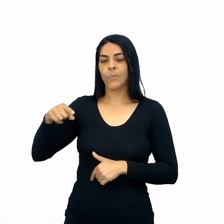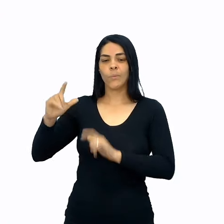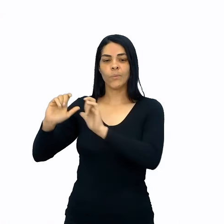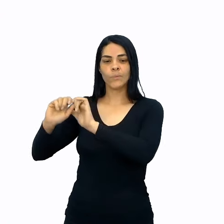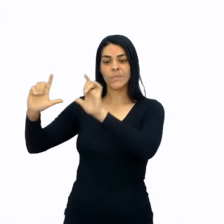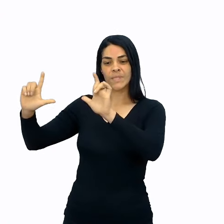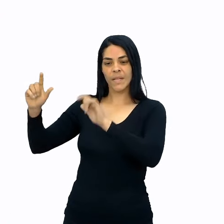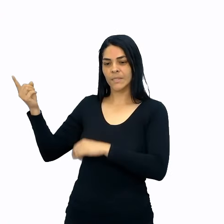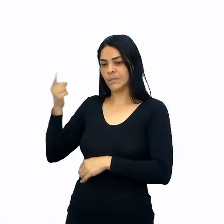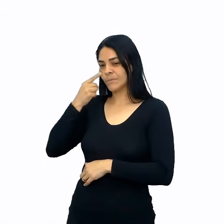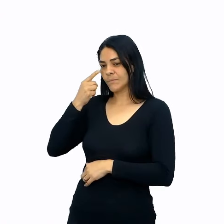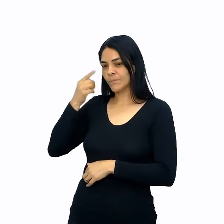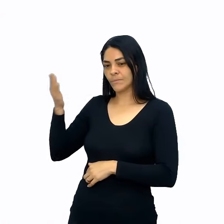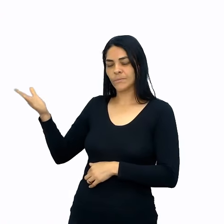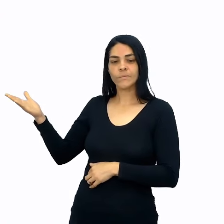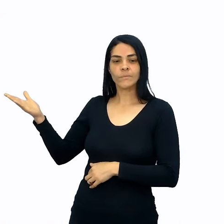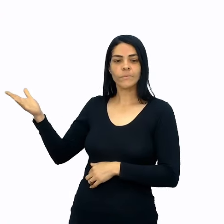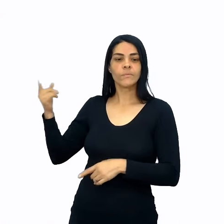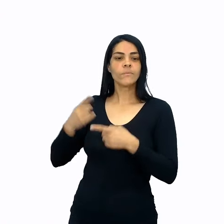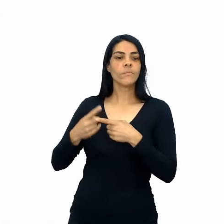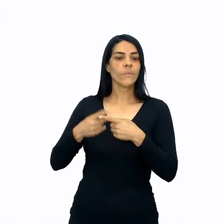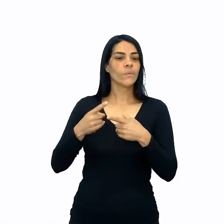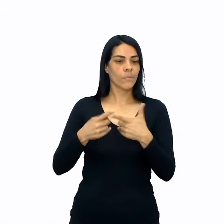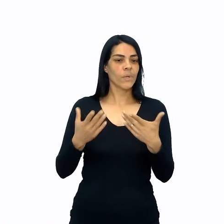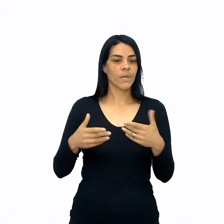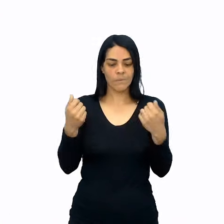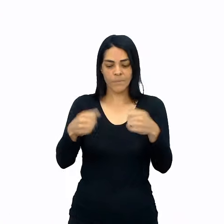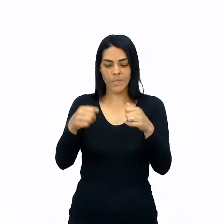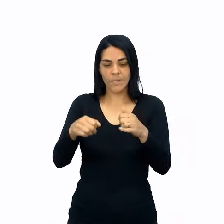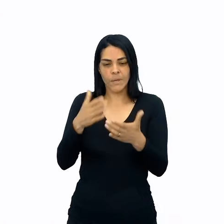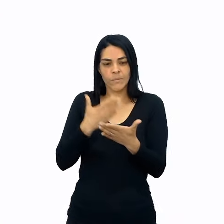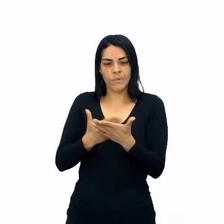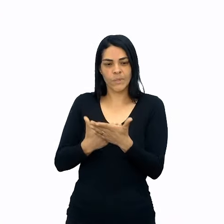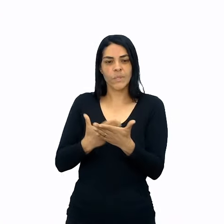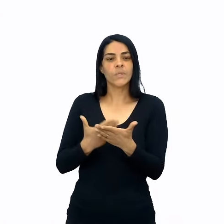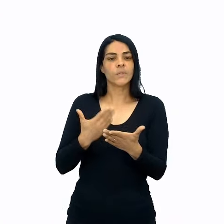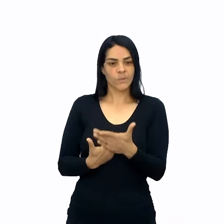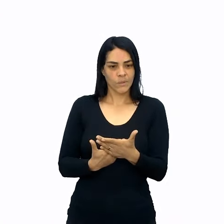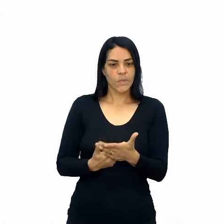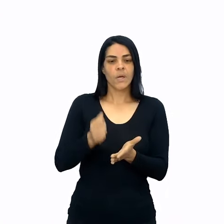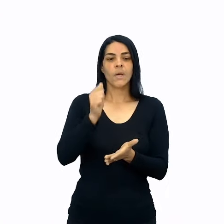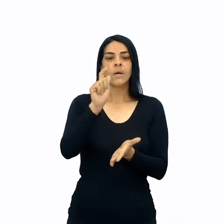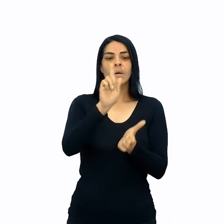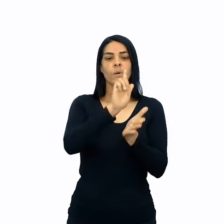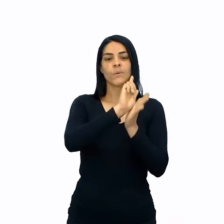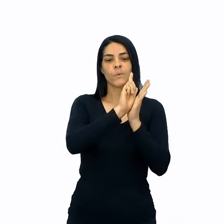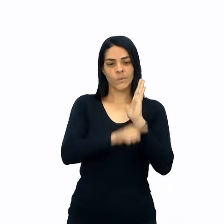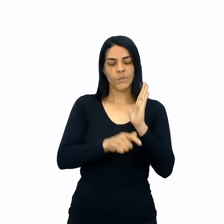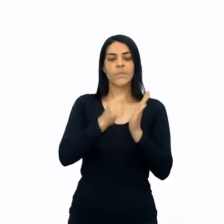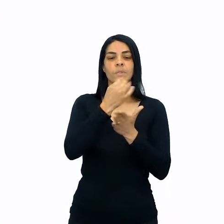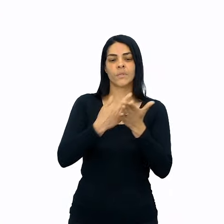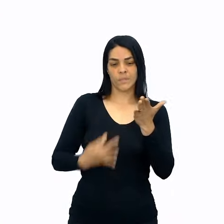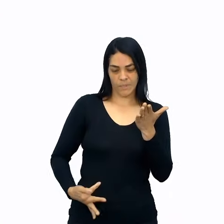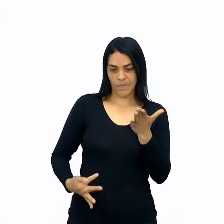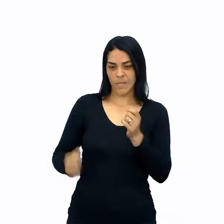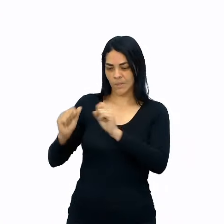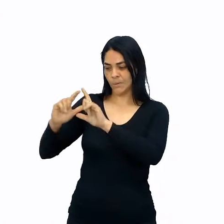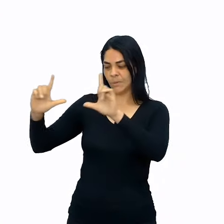por que, então, é relevante estudar a noção de gênero textual? Nesse slide, nós podemos